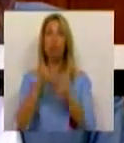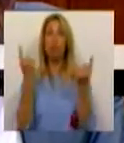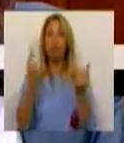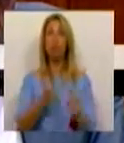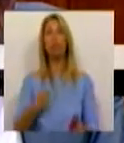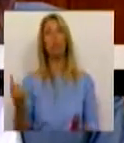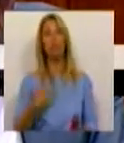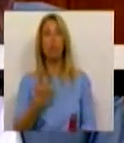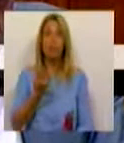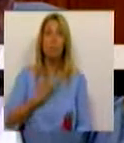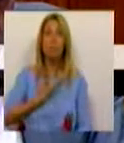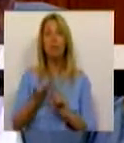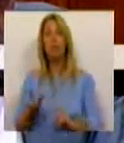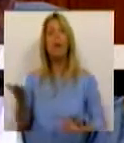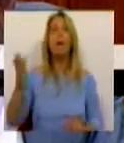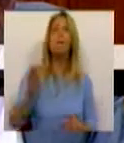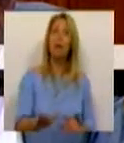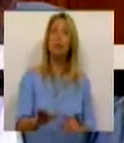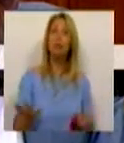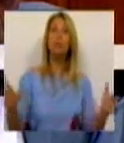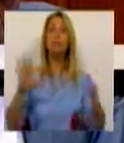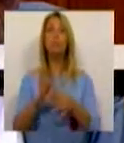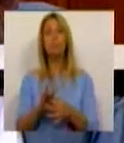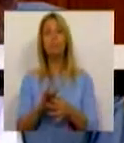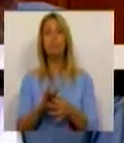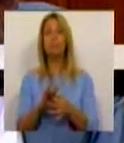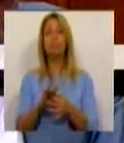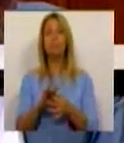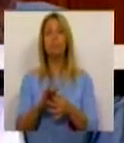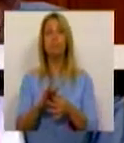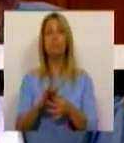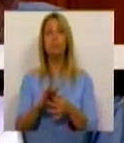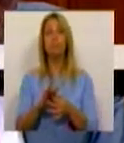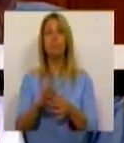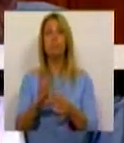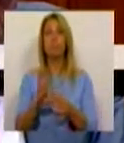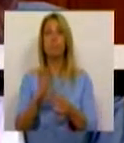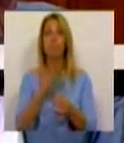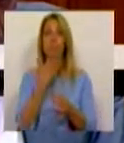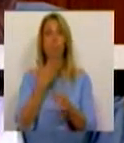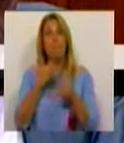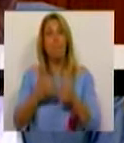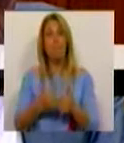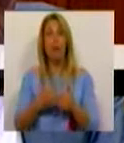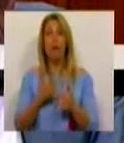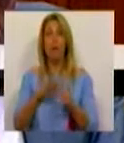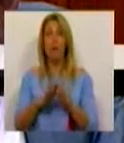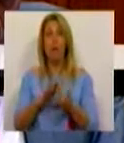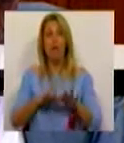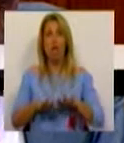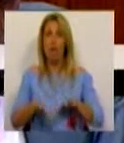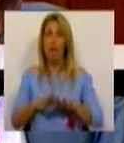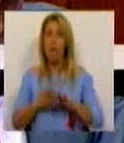temos que dar passos que vão de acordo com o tamanho da perna e com o solo bem firme para